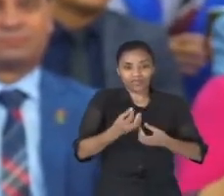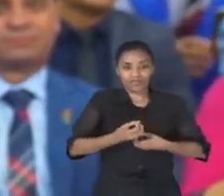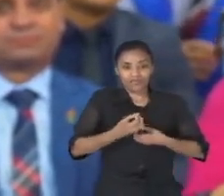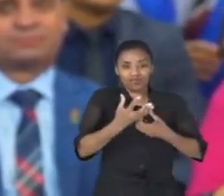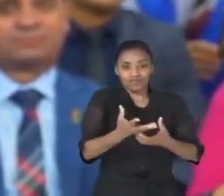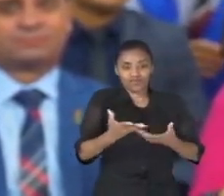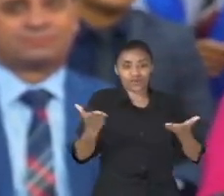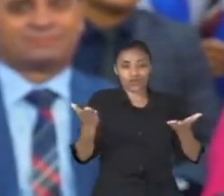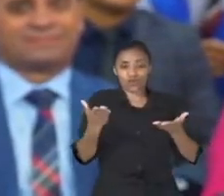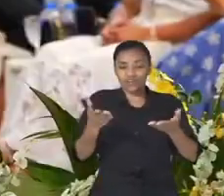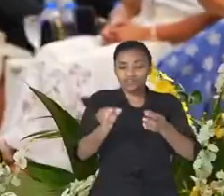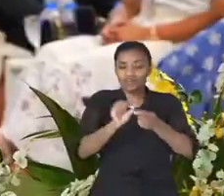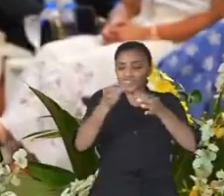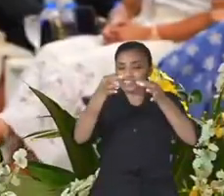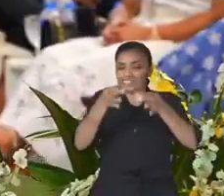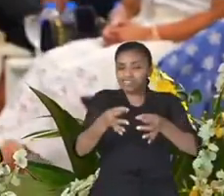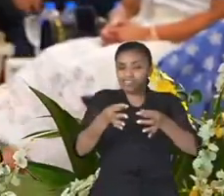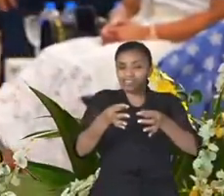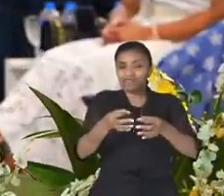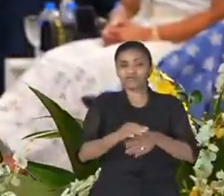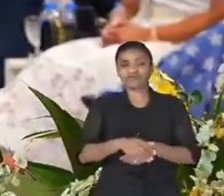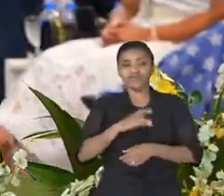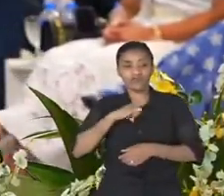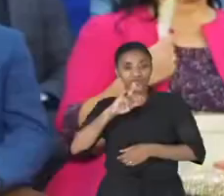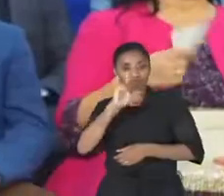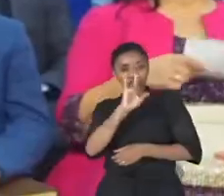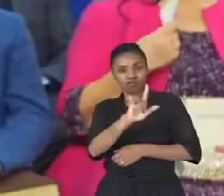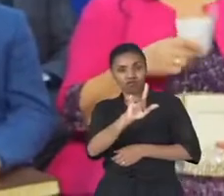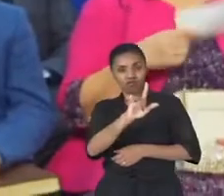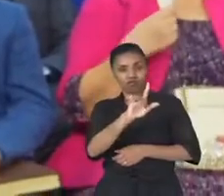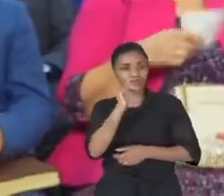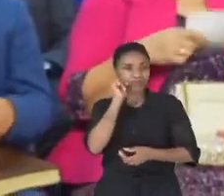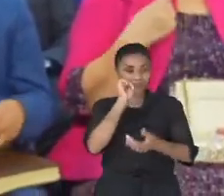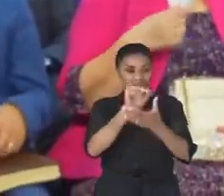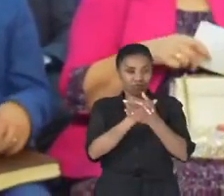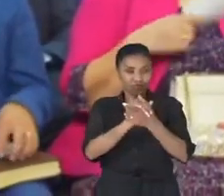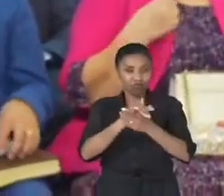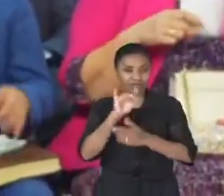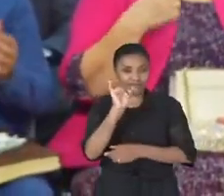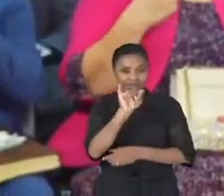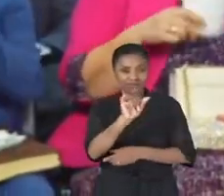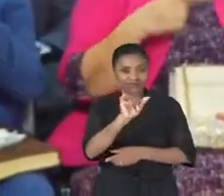caprichar. Eu te amo.